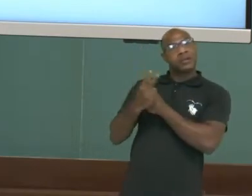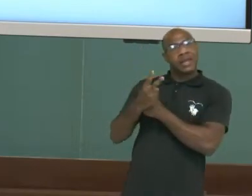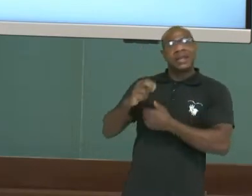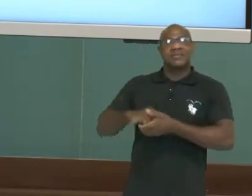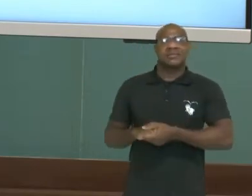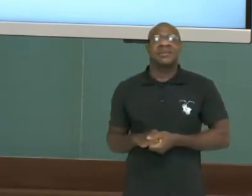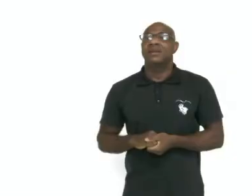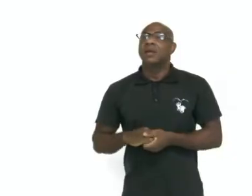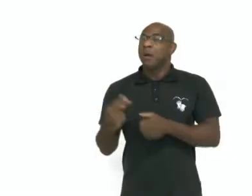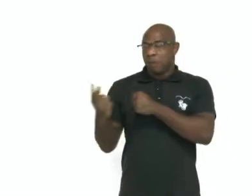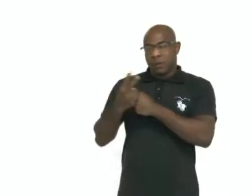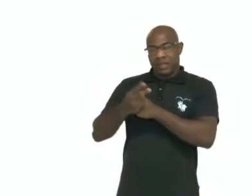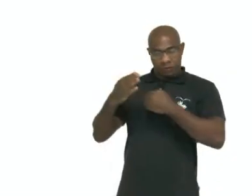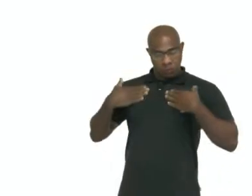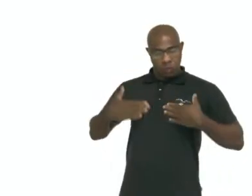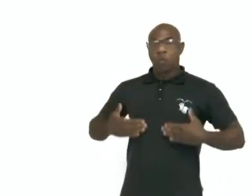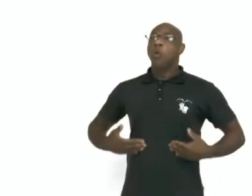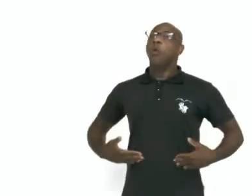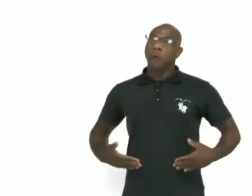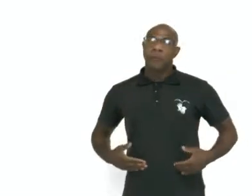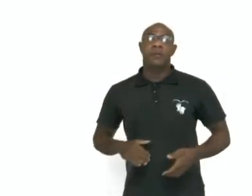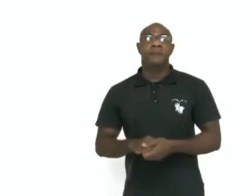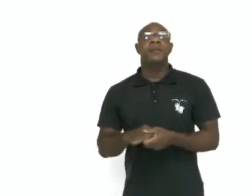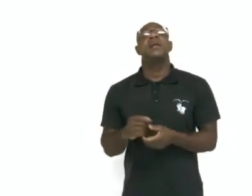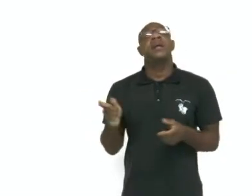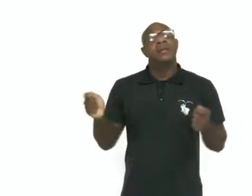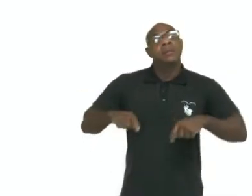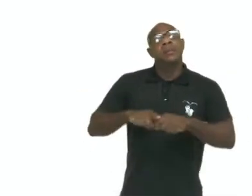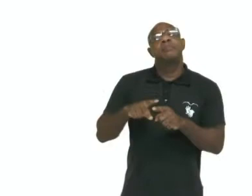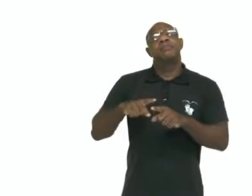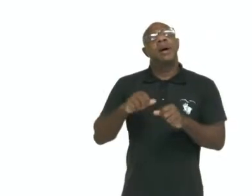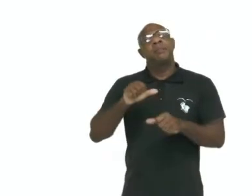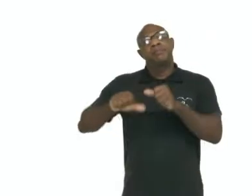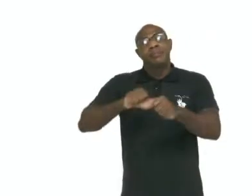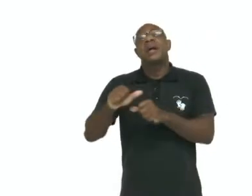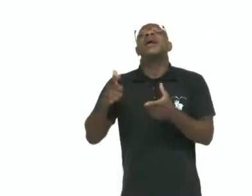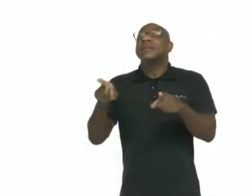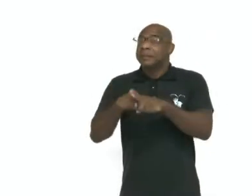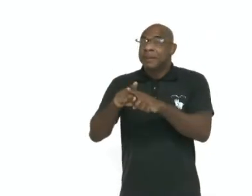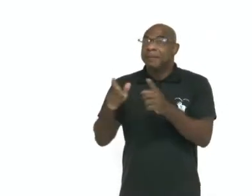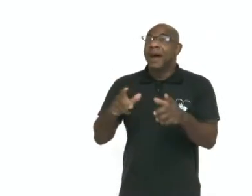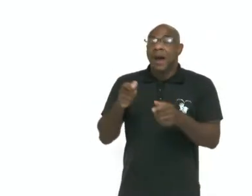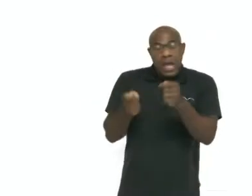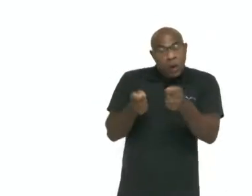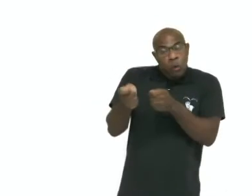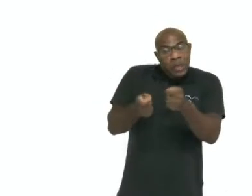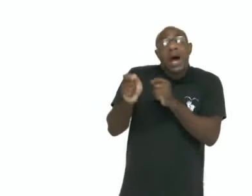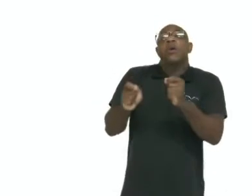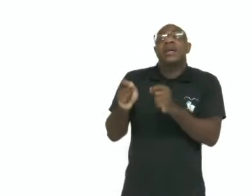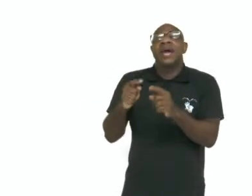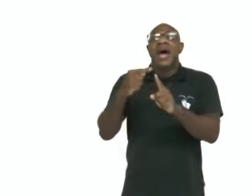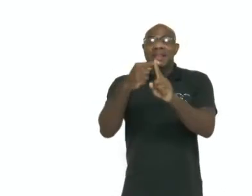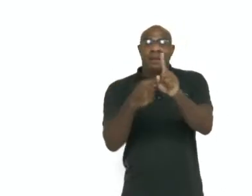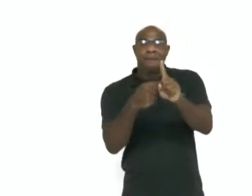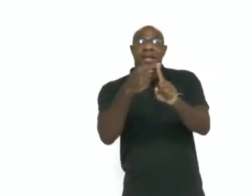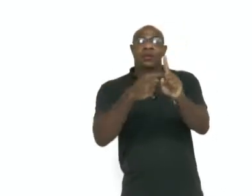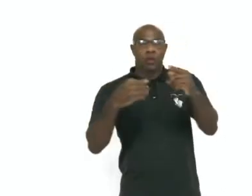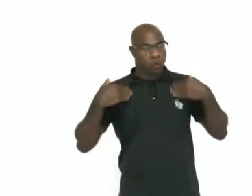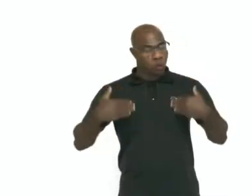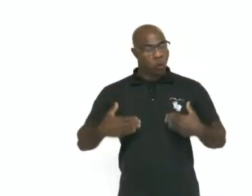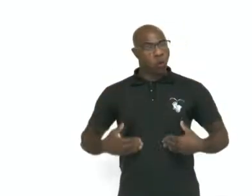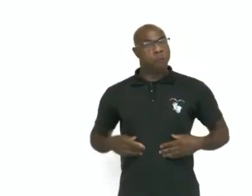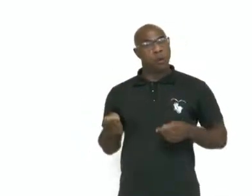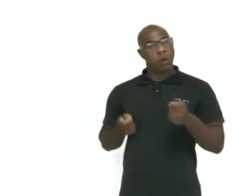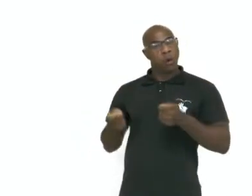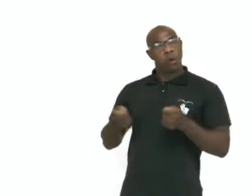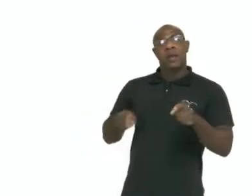voo, né? Também serve para a manutenção da temperatura corporal, retendo ali, né? O